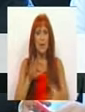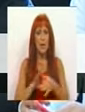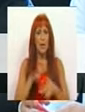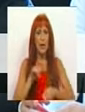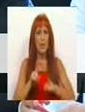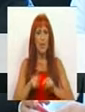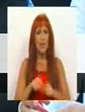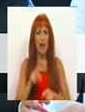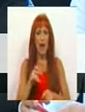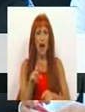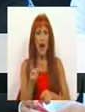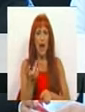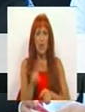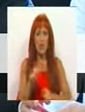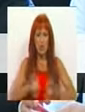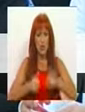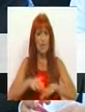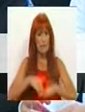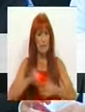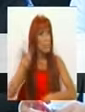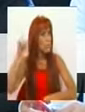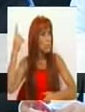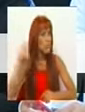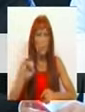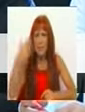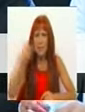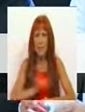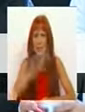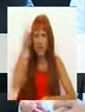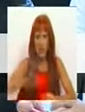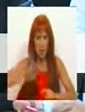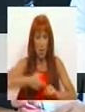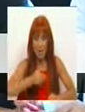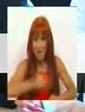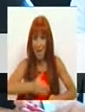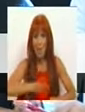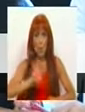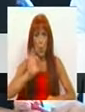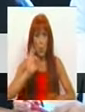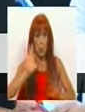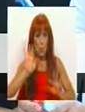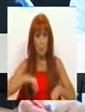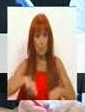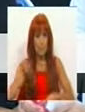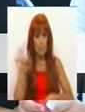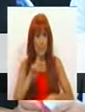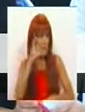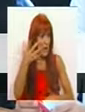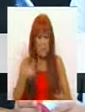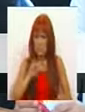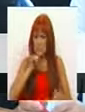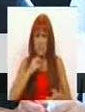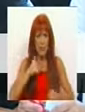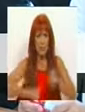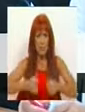relativamente ao Alvor, que os concursos se realizariam no primeiro semestre deste ano. O semestre está concluído, Sr. Ministro, e não temos notícia